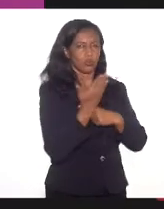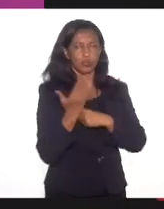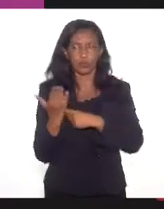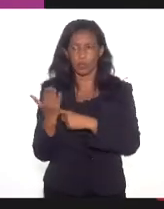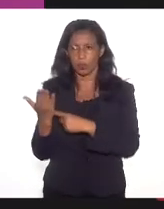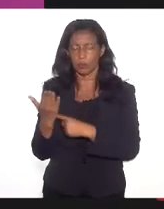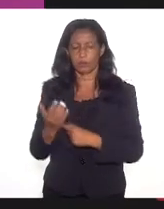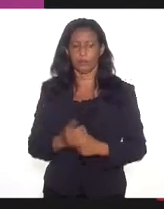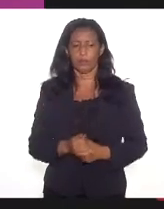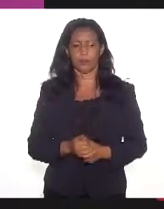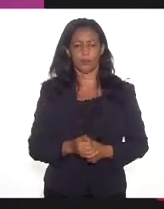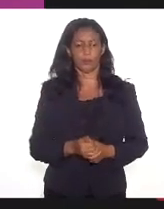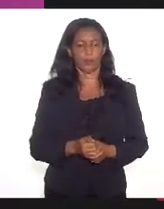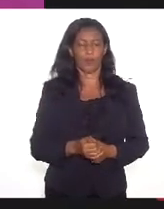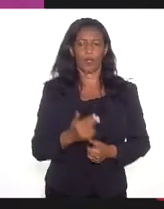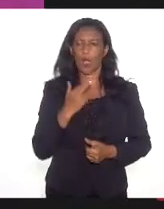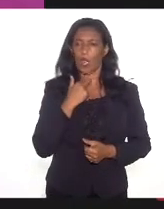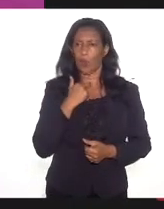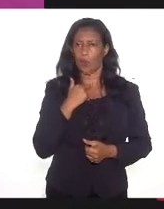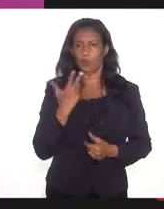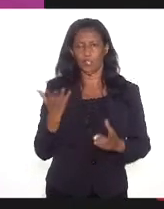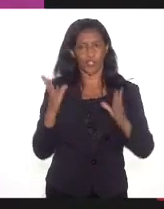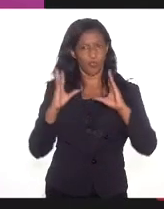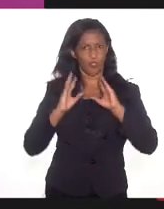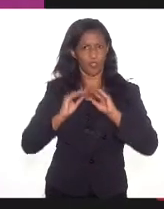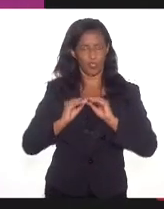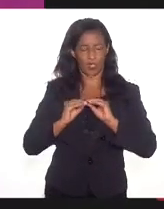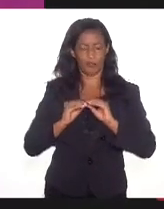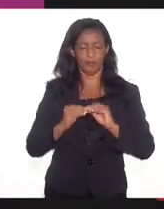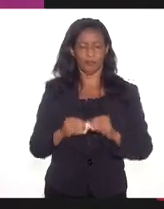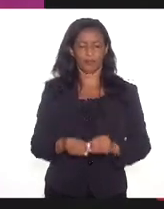deixar de fechar essa nossa fala